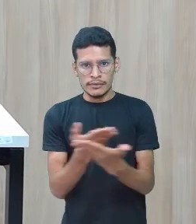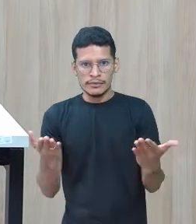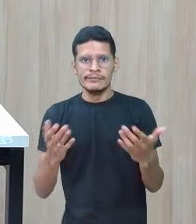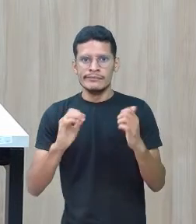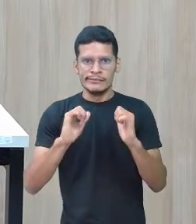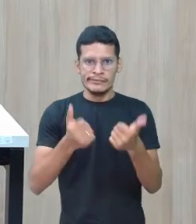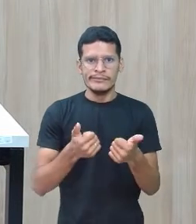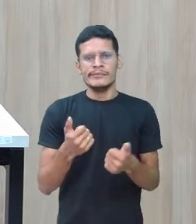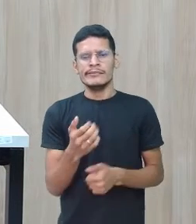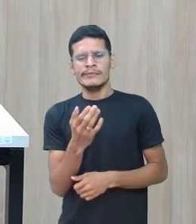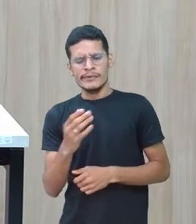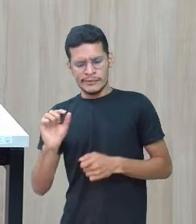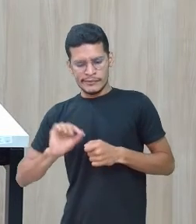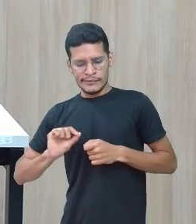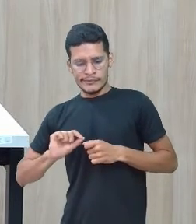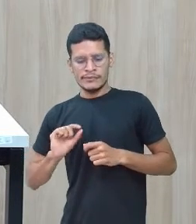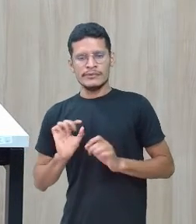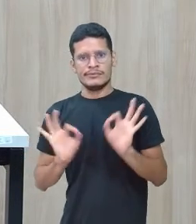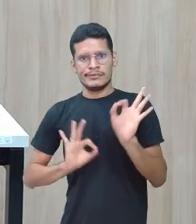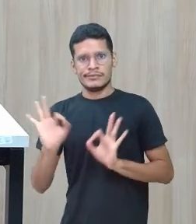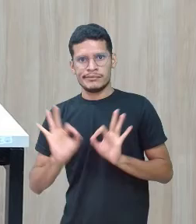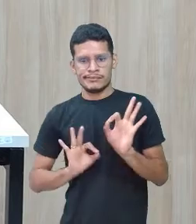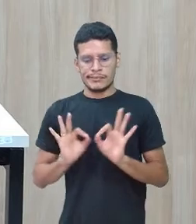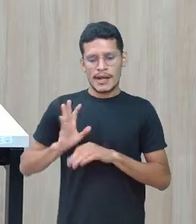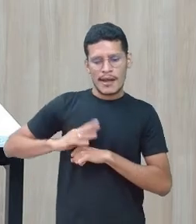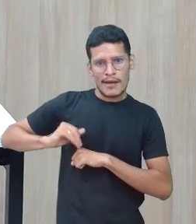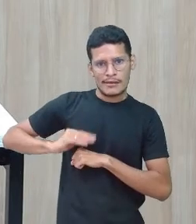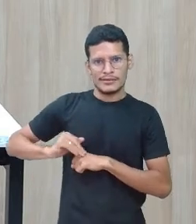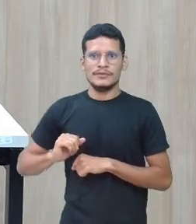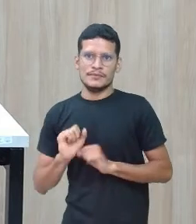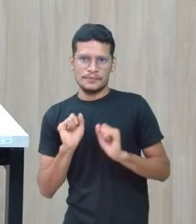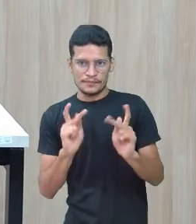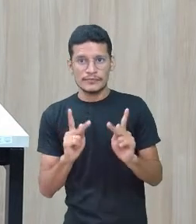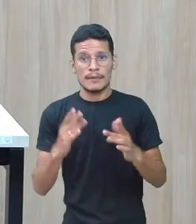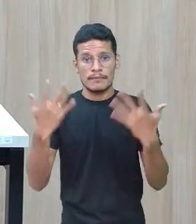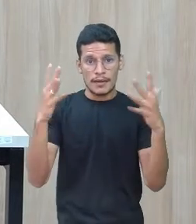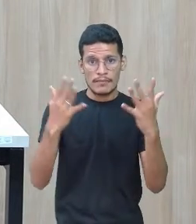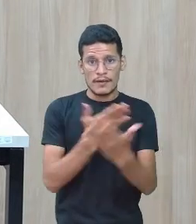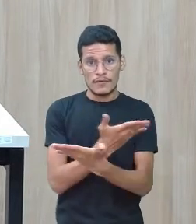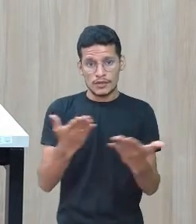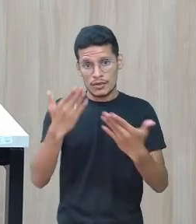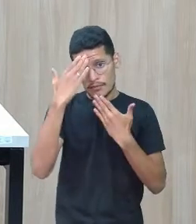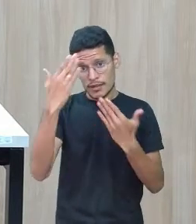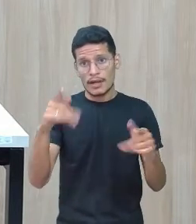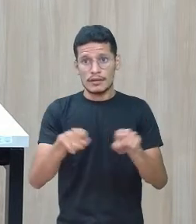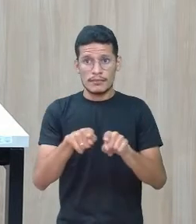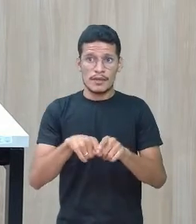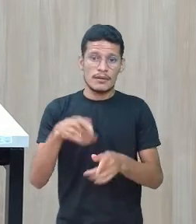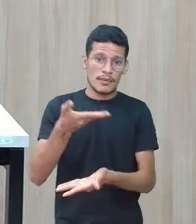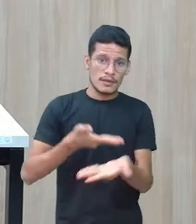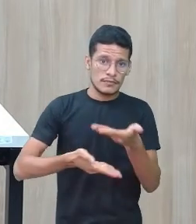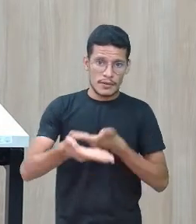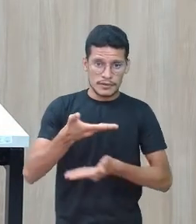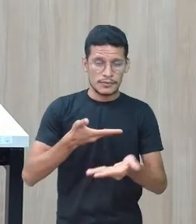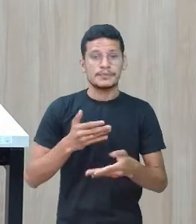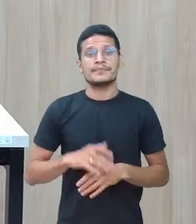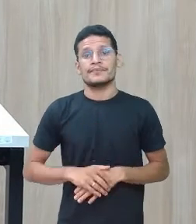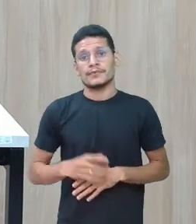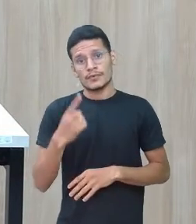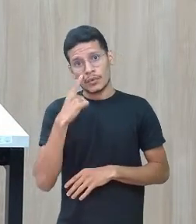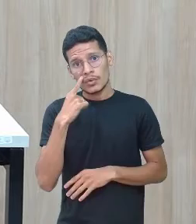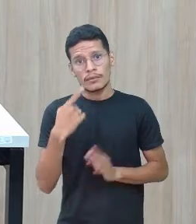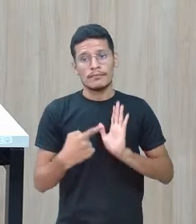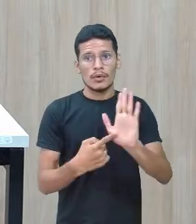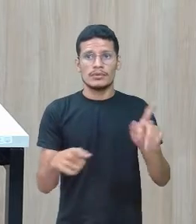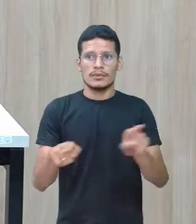pessoal. Então é feita com muito carinho, com muita dedicação. Então, parabéns para vocês e obrigada pela participação. E aqui eu trago para